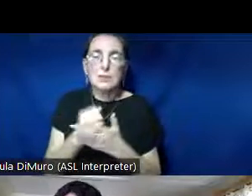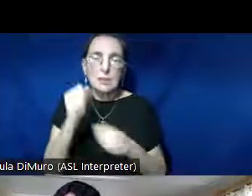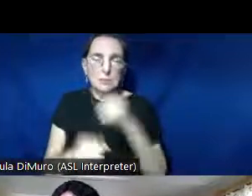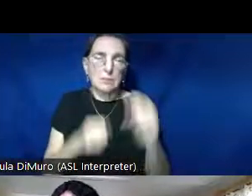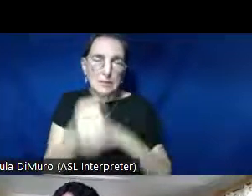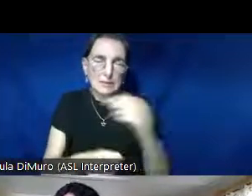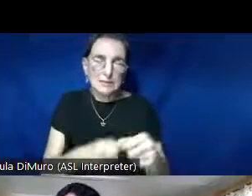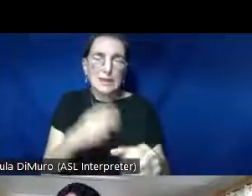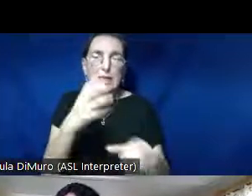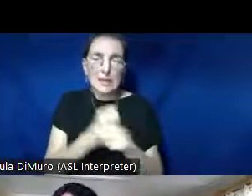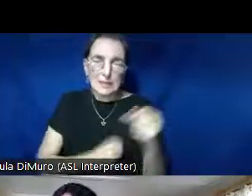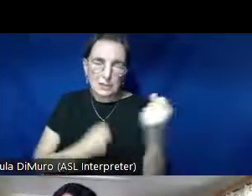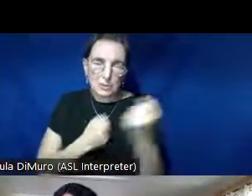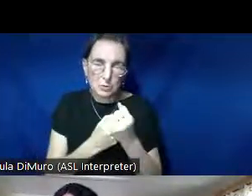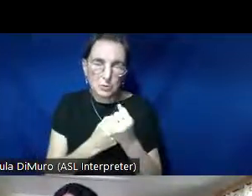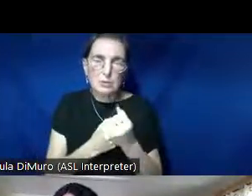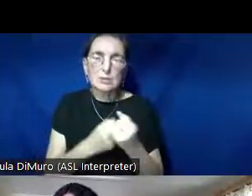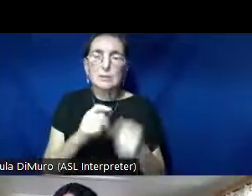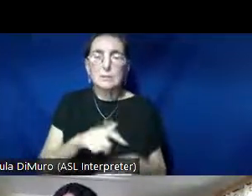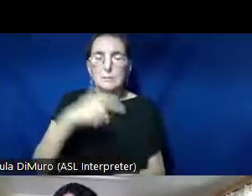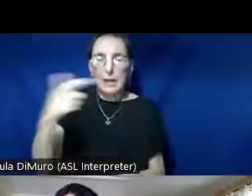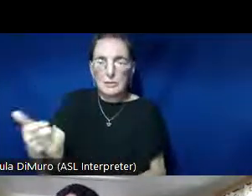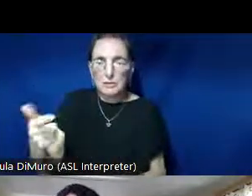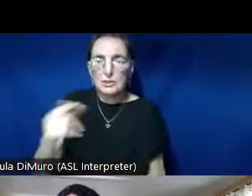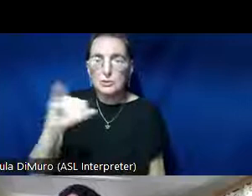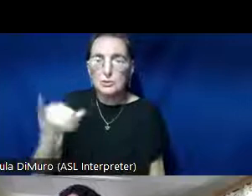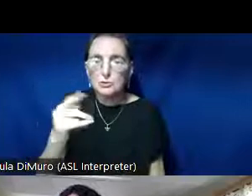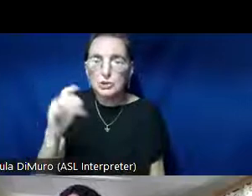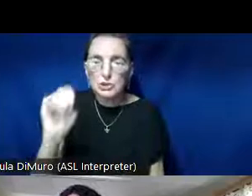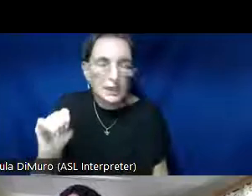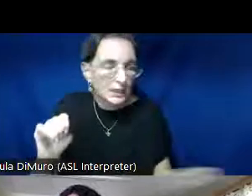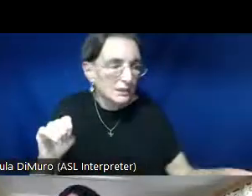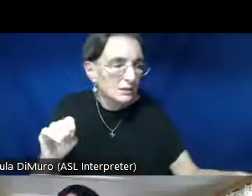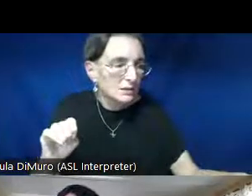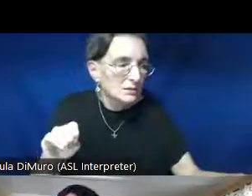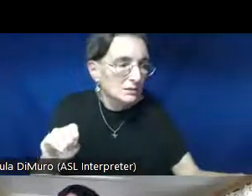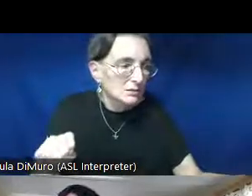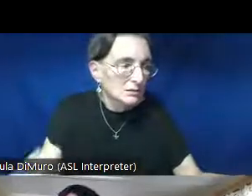ajudar consiga apoio e ser colocado.